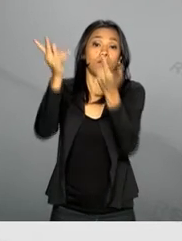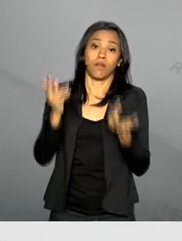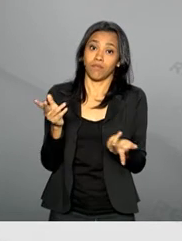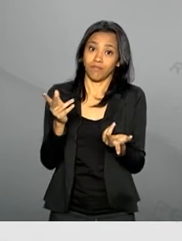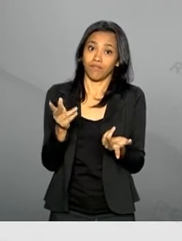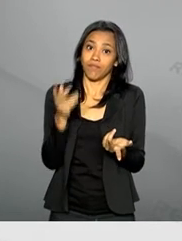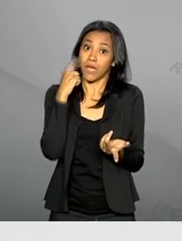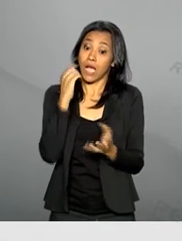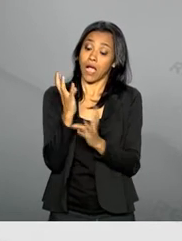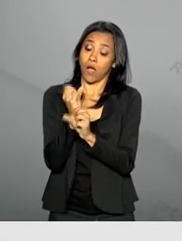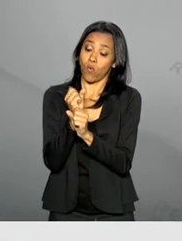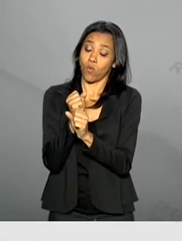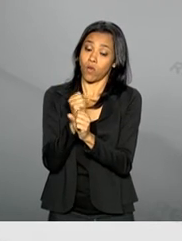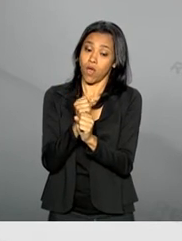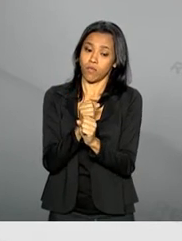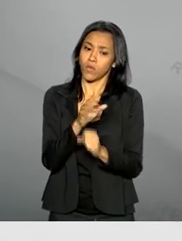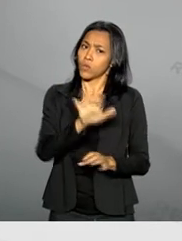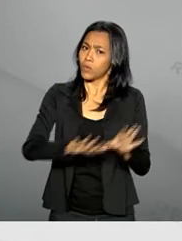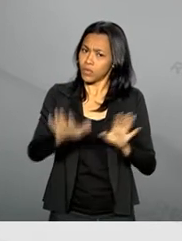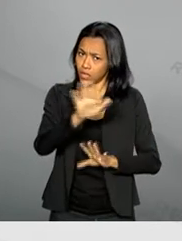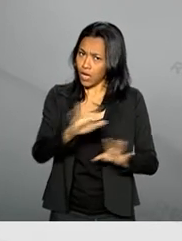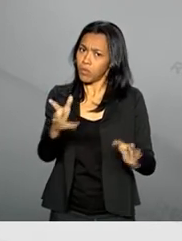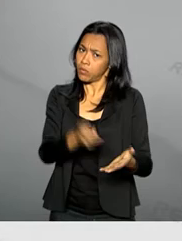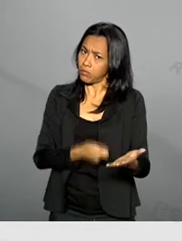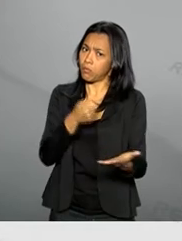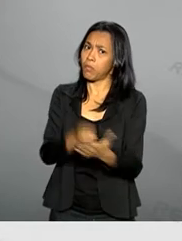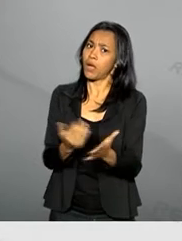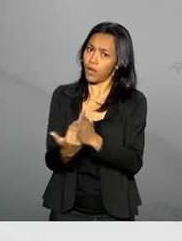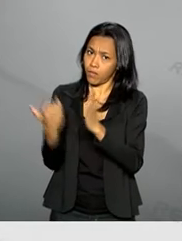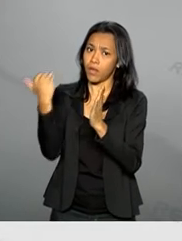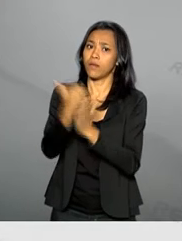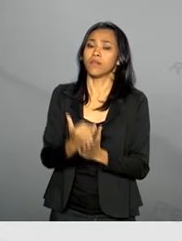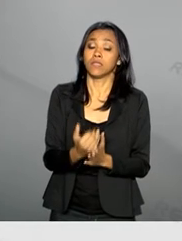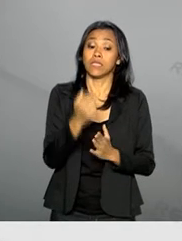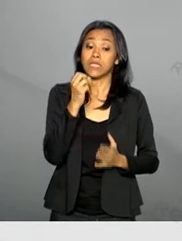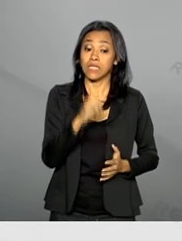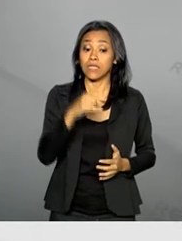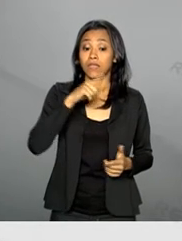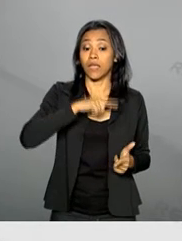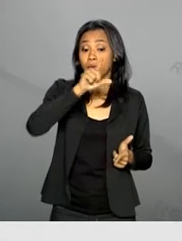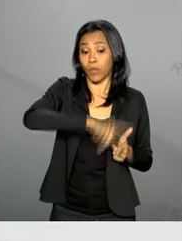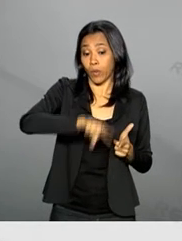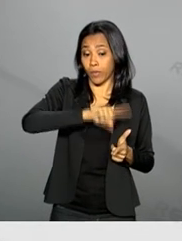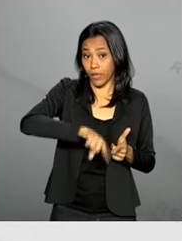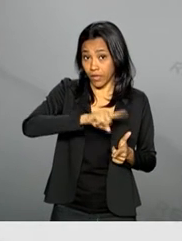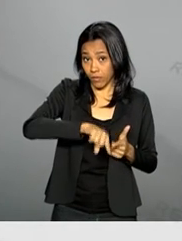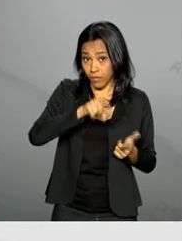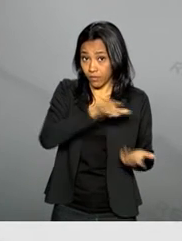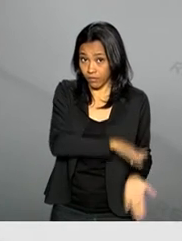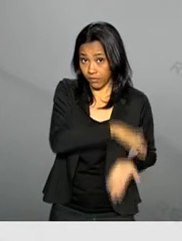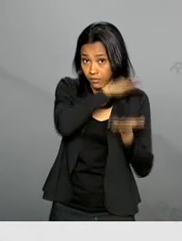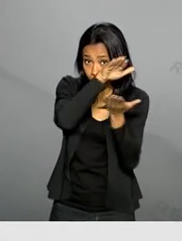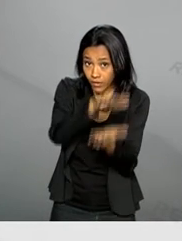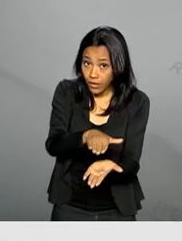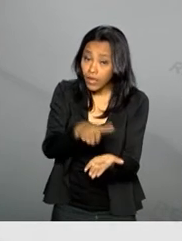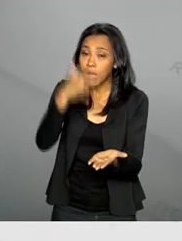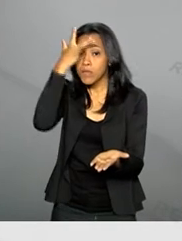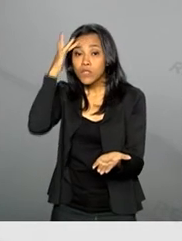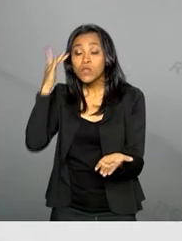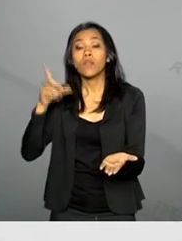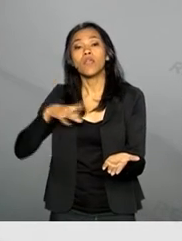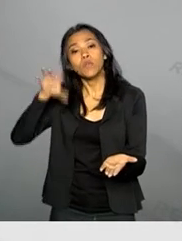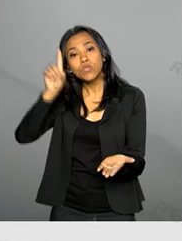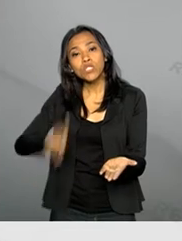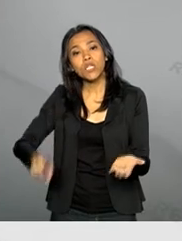e cuidado para não pagar mais do que o habitual e caso tenha problemas com a entrega dos produtos o consumidor tem direito